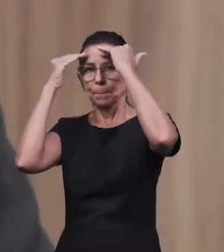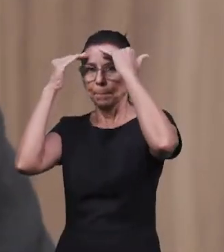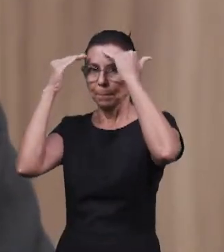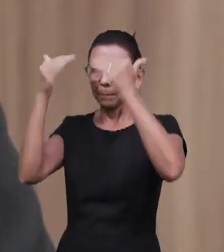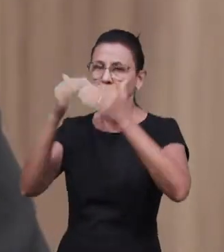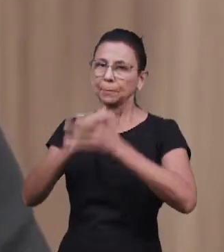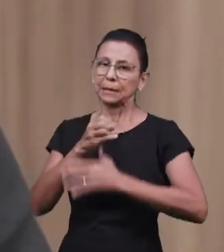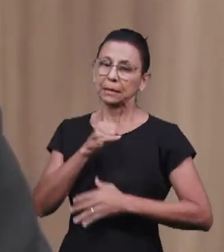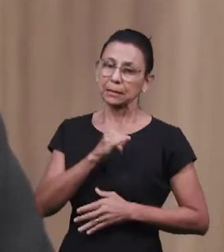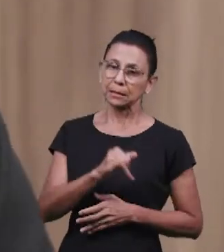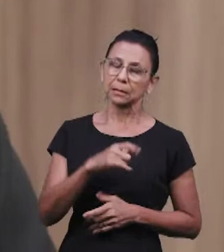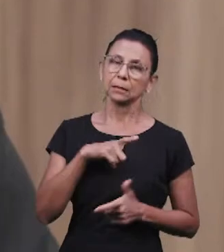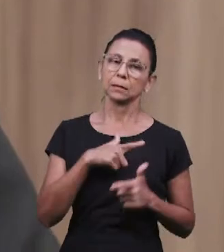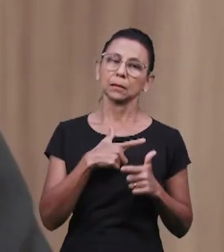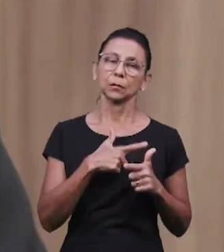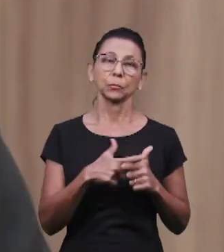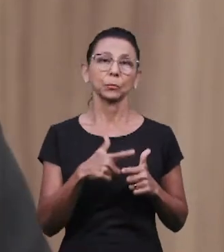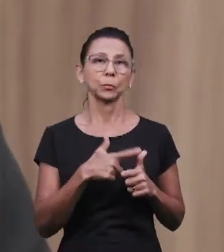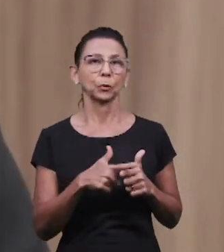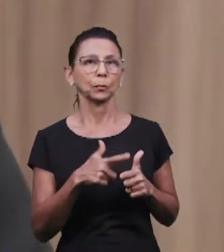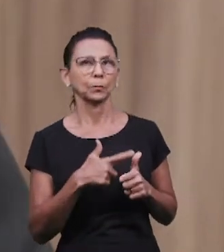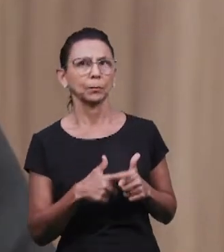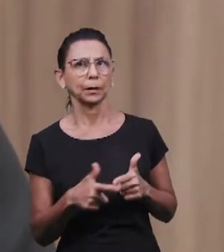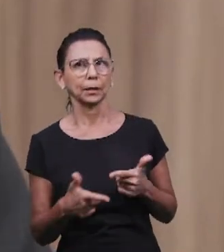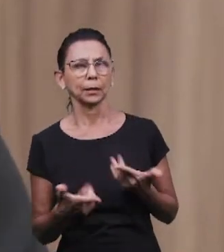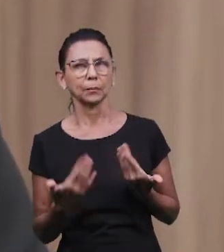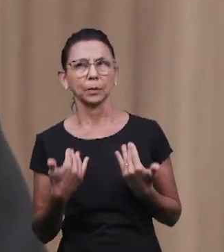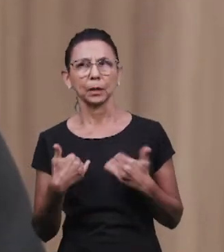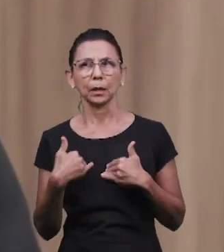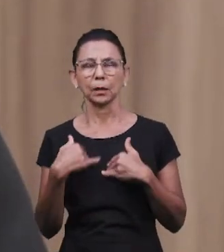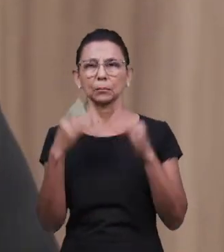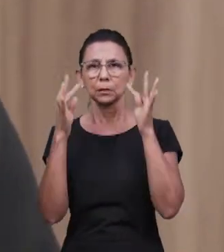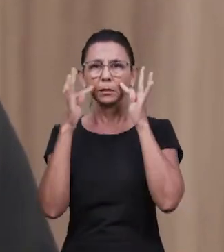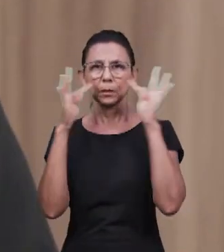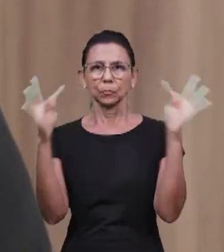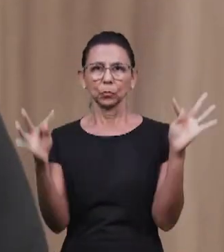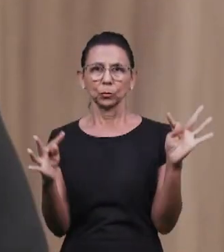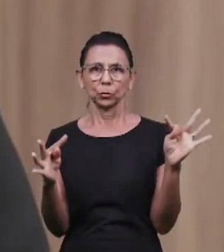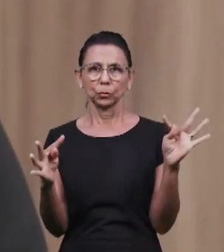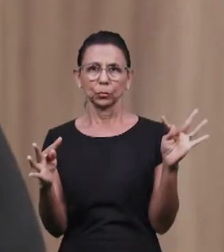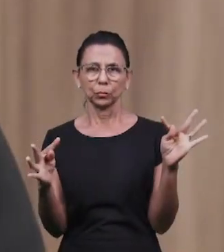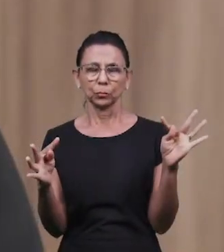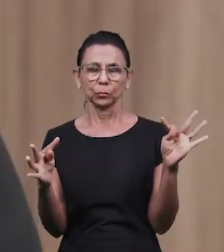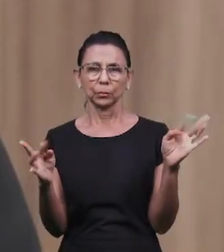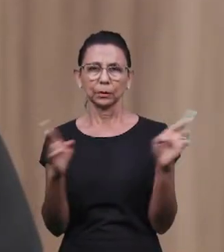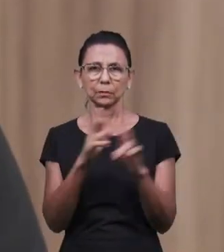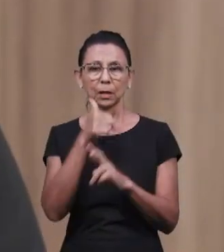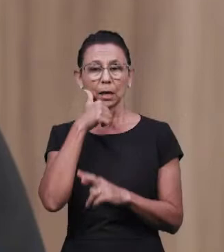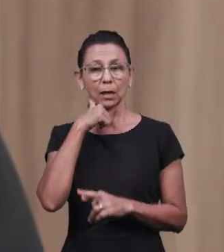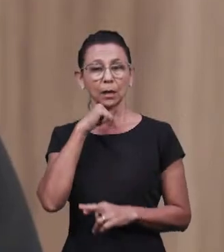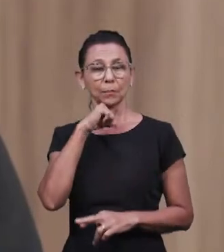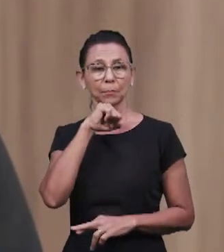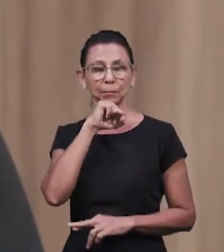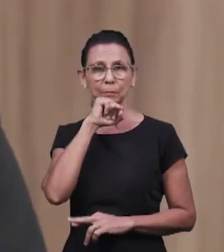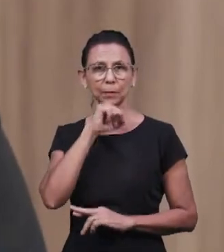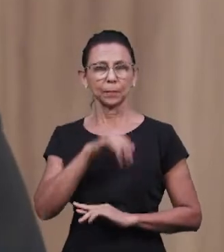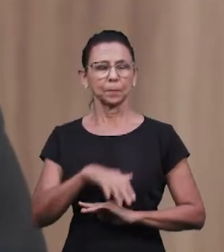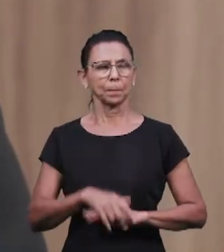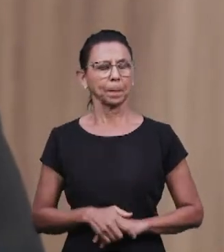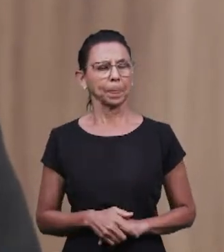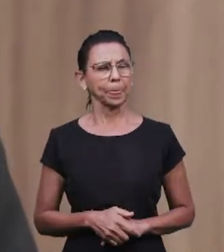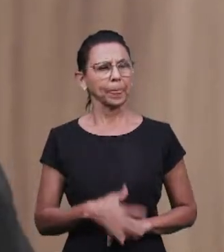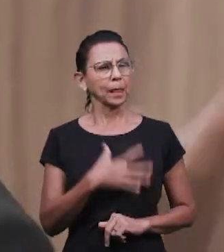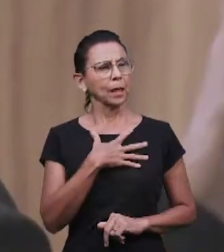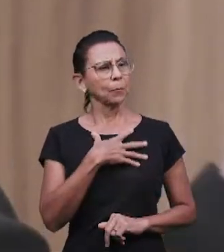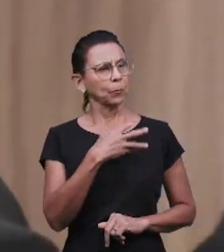quando tem algo que incomoda de alguma forma a minha postura enquanto mãe, eu chamo para uma conversa e falo,